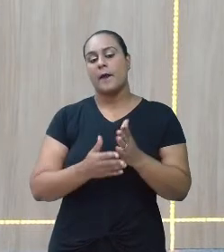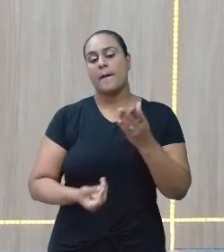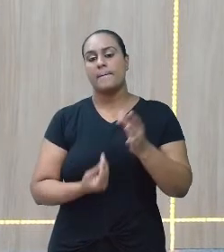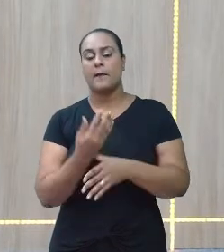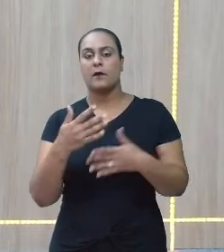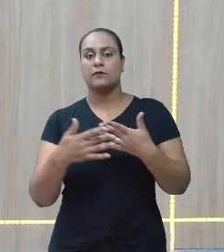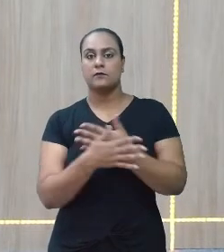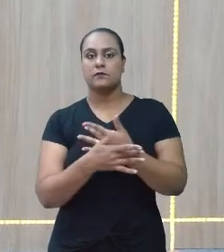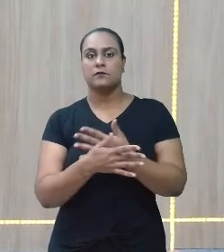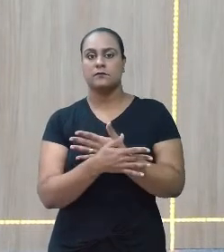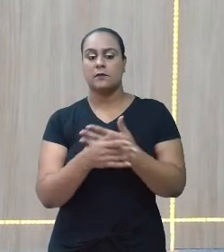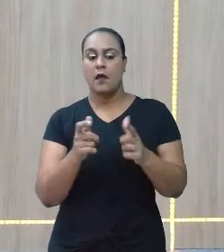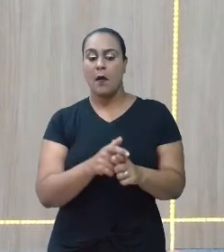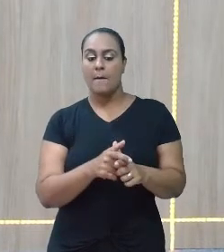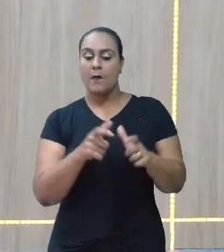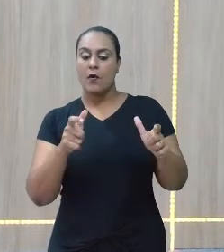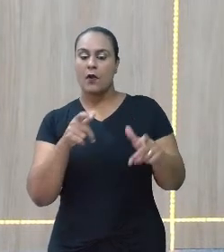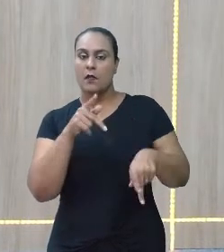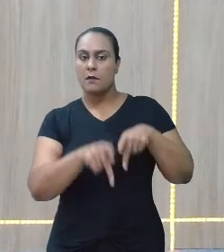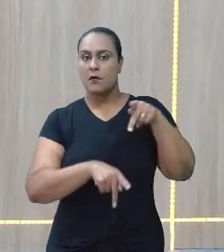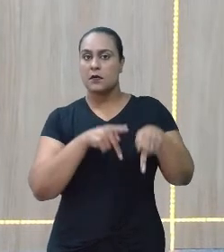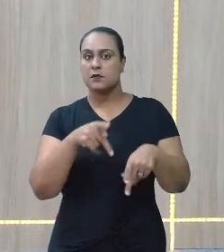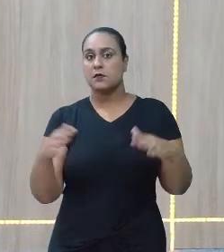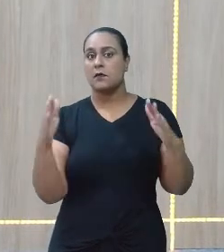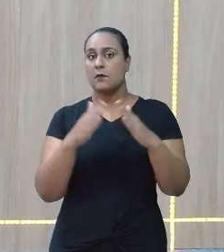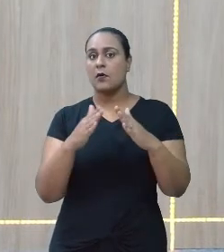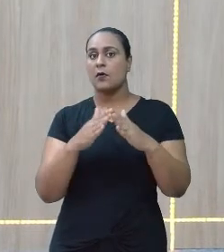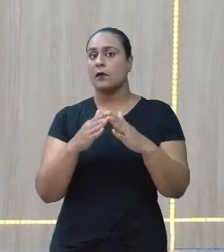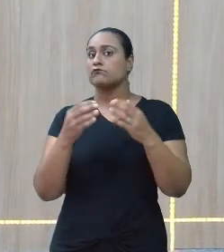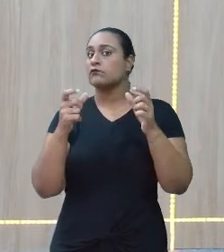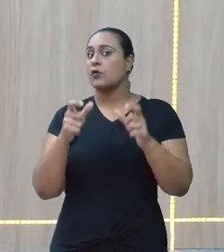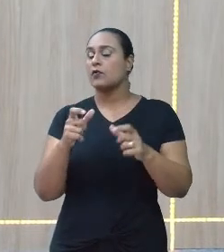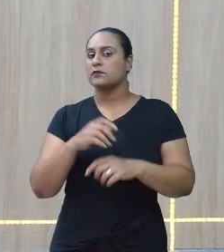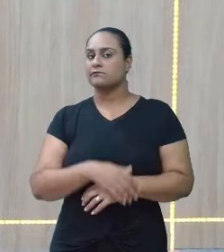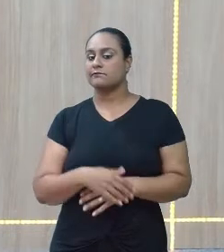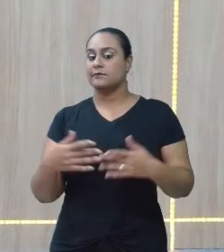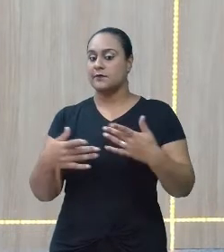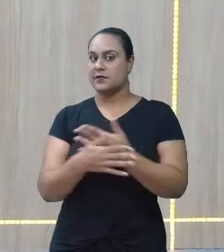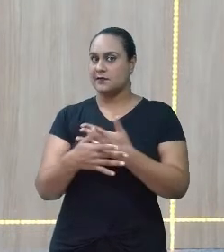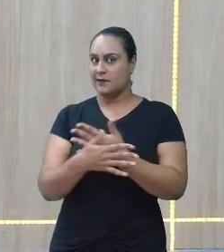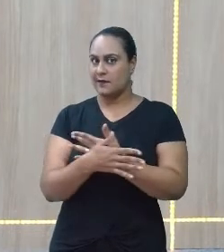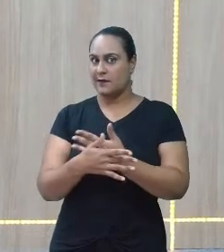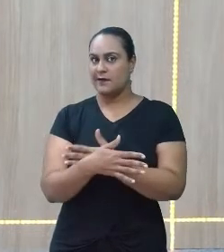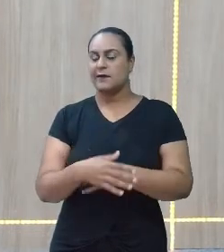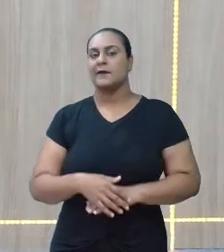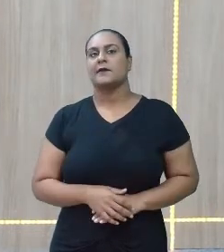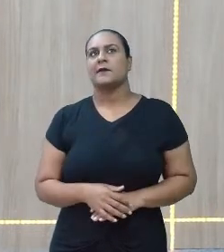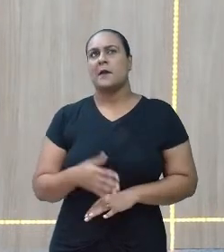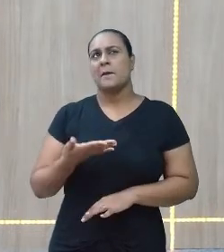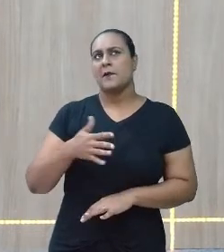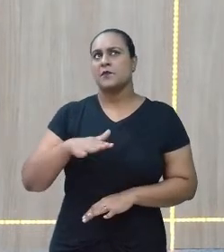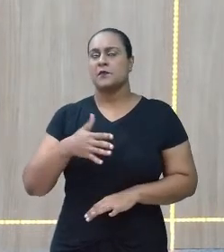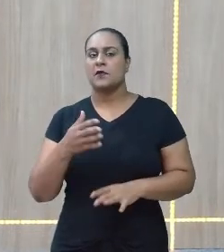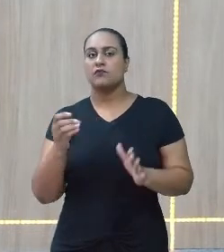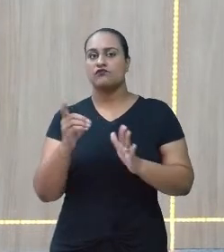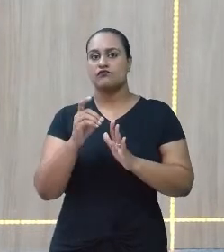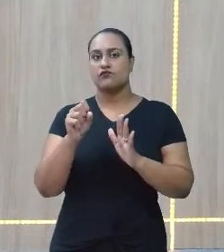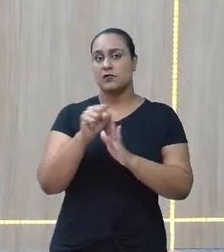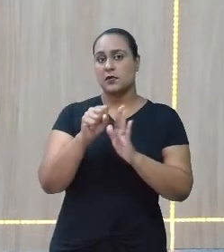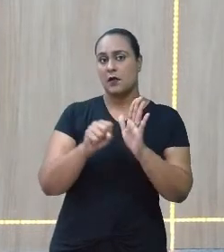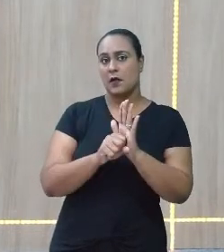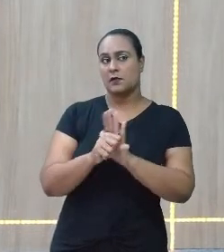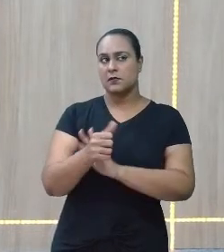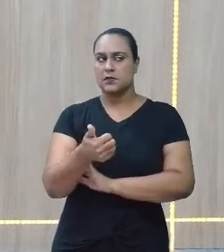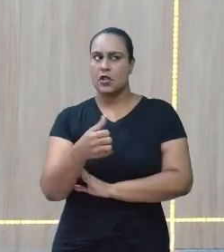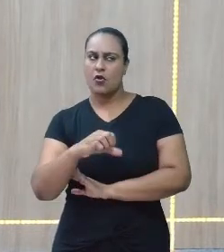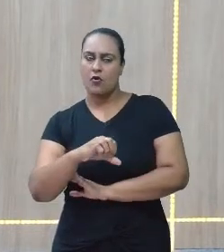maior parte da população morando em cidades. Vocês viram lá que em meados do século XIX para